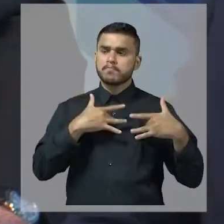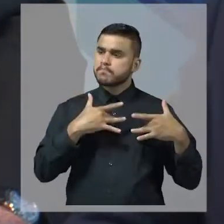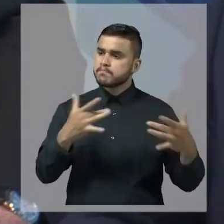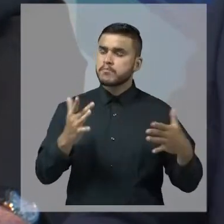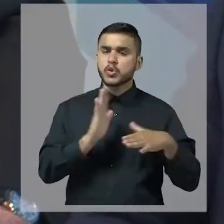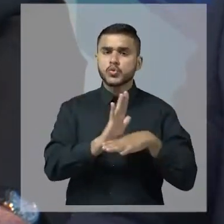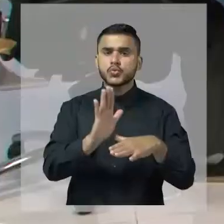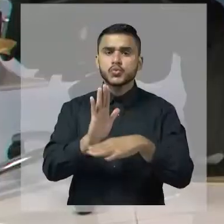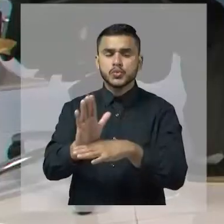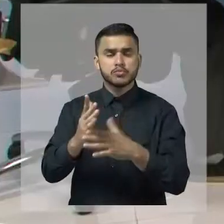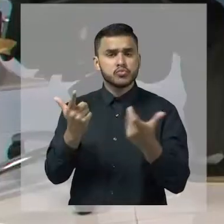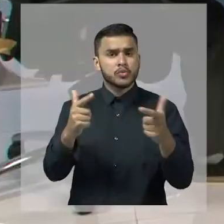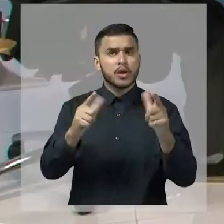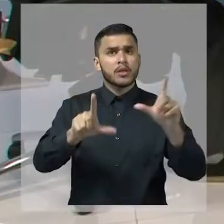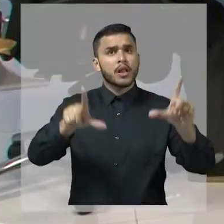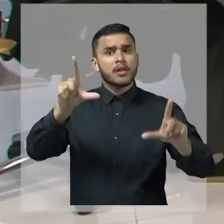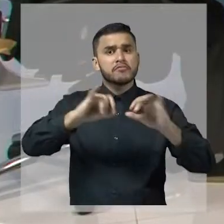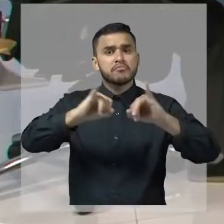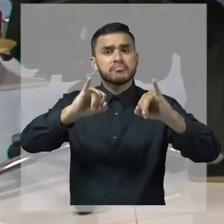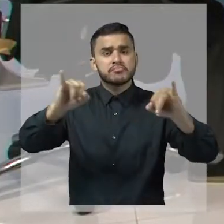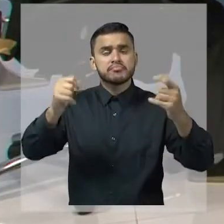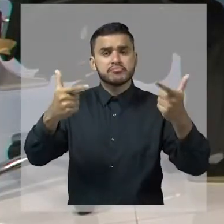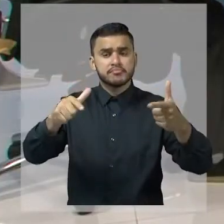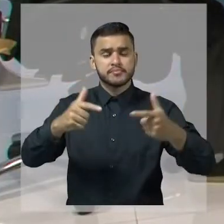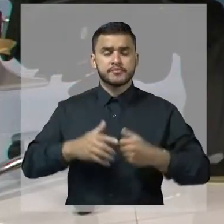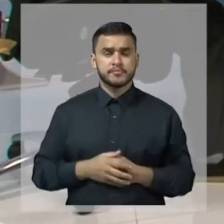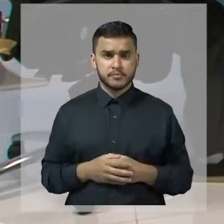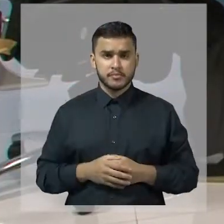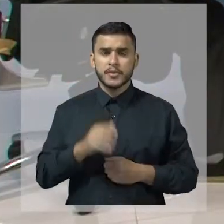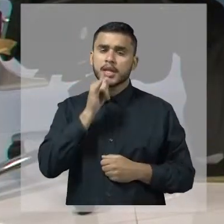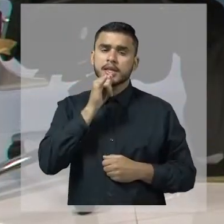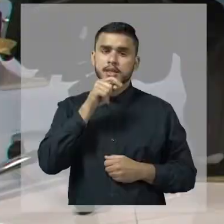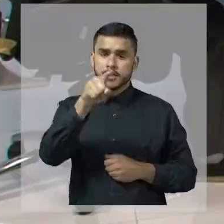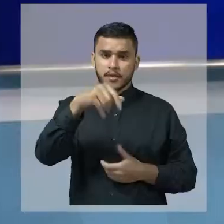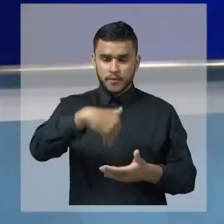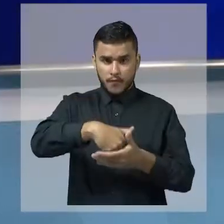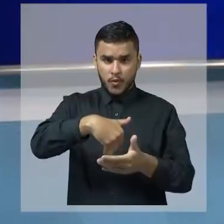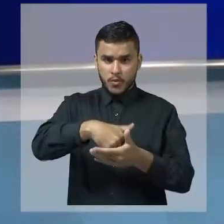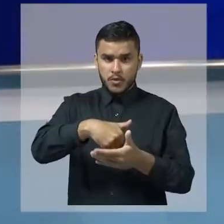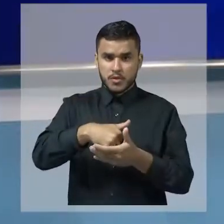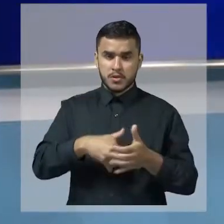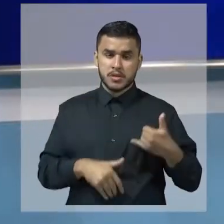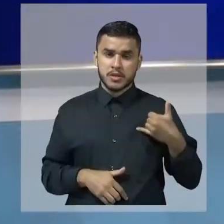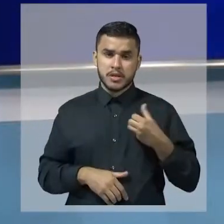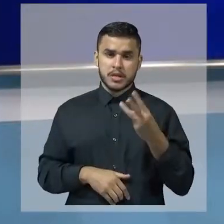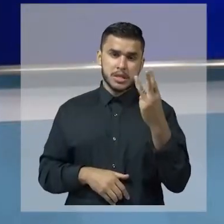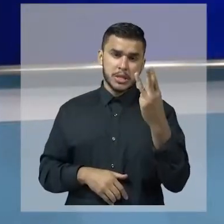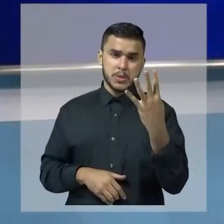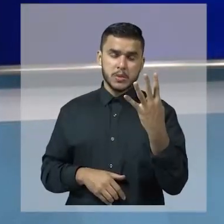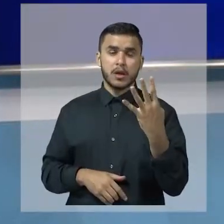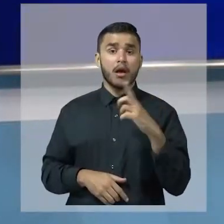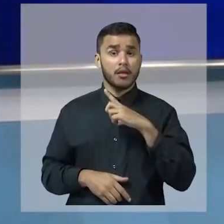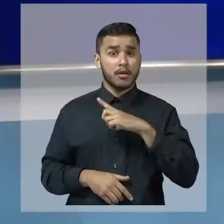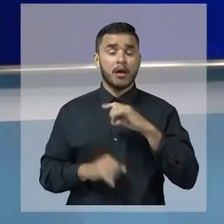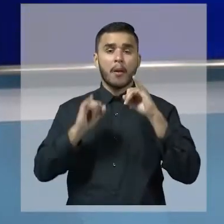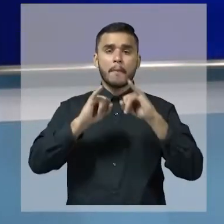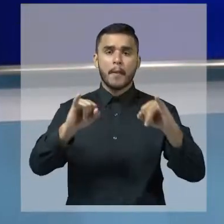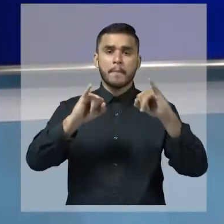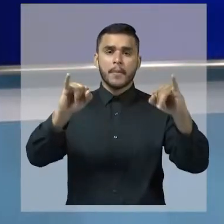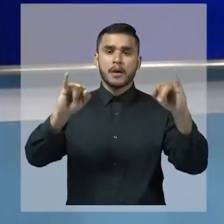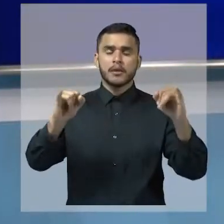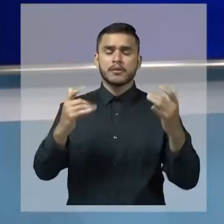Você tem para a criança, o que gosta de futebol a partir de 3, 4, 5 anos de idade, você tem